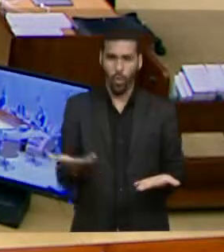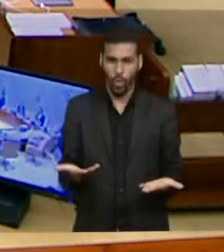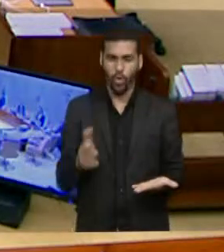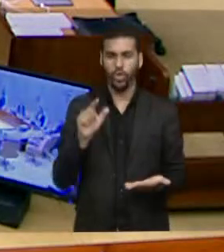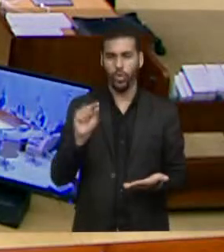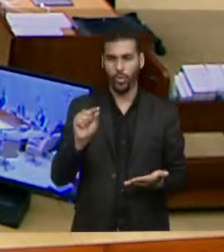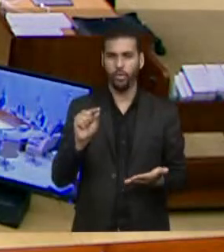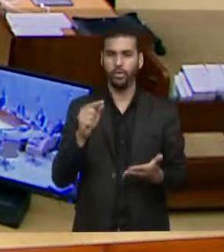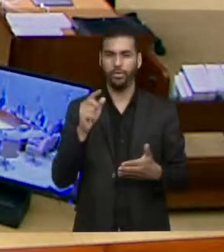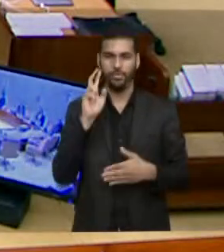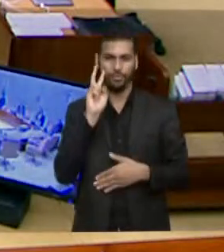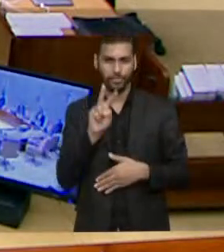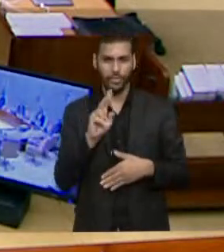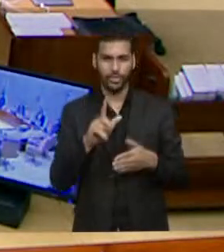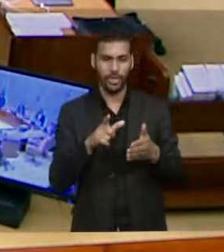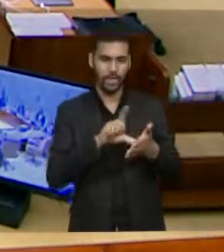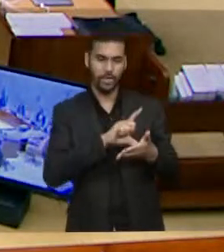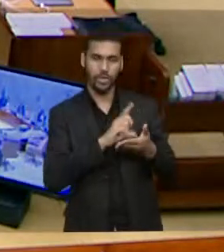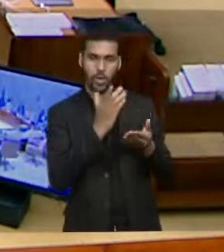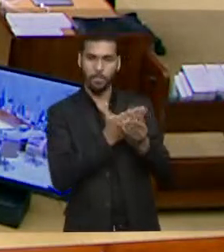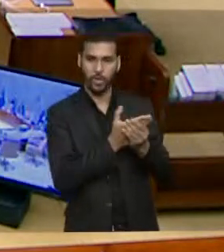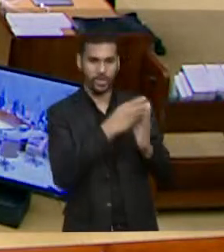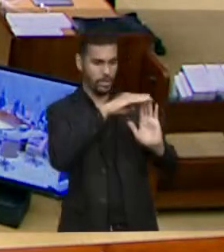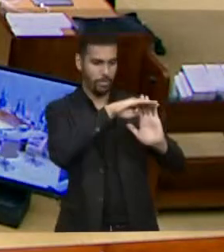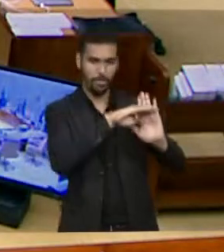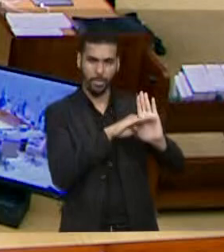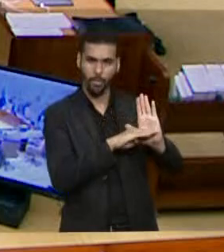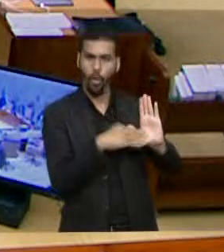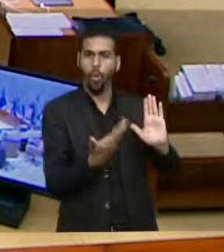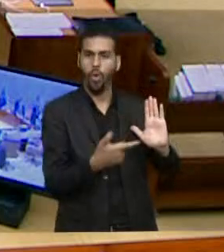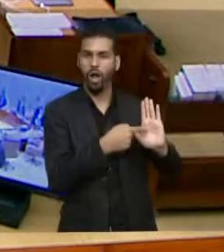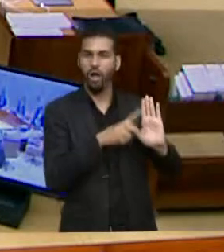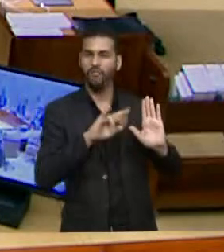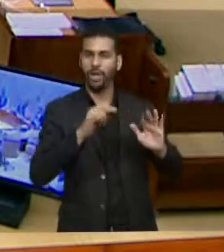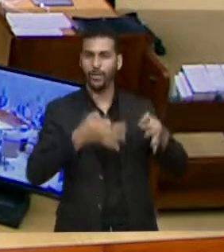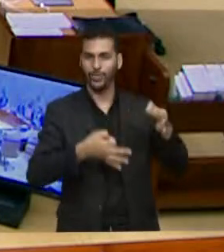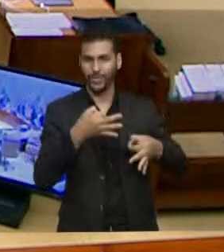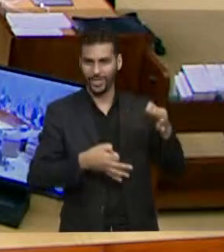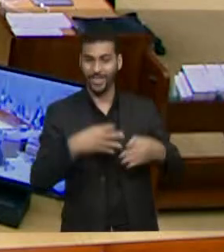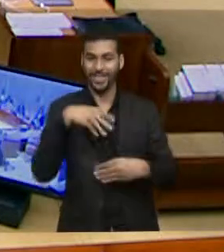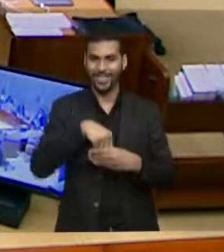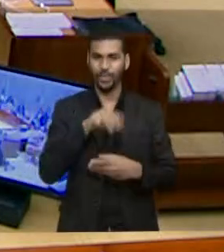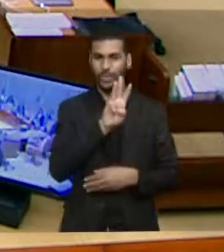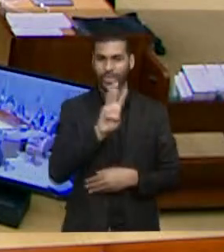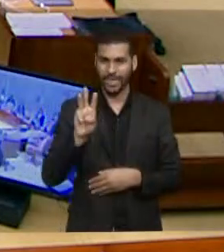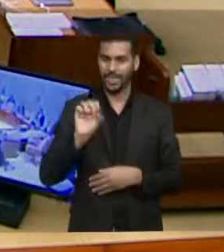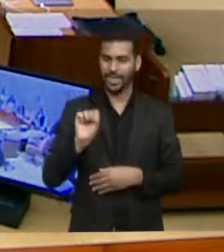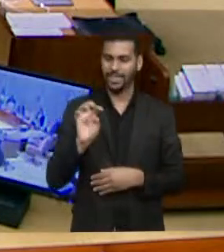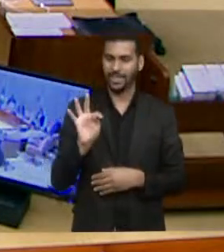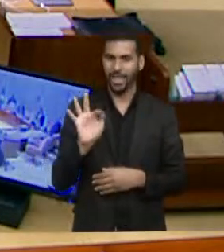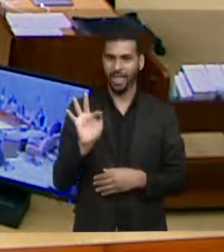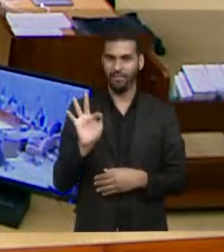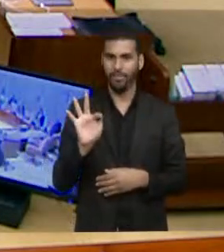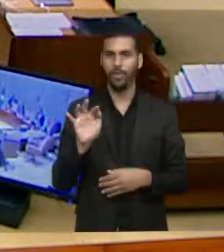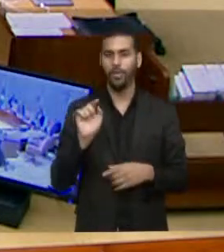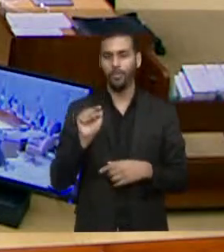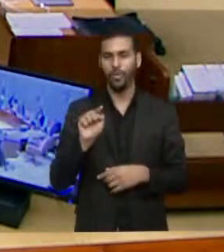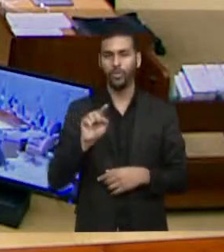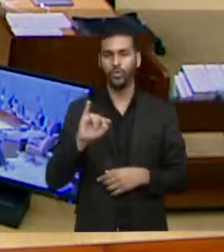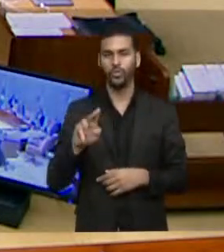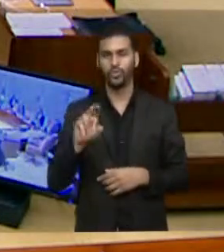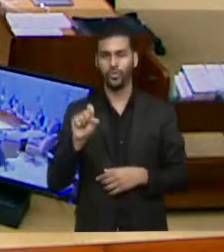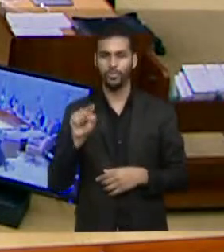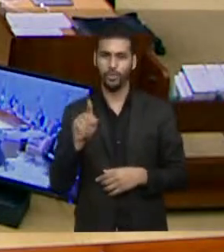antecipação dos processos em perspectiva de julgamentos divulgados no site do Supremo Tribunal Federal stf.jus.br